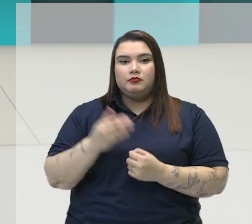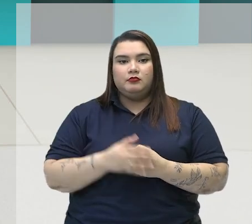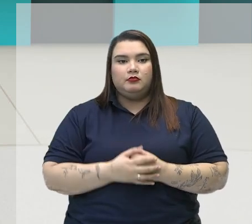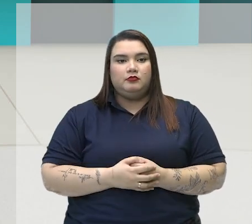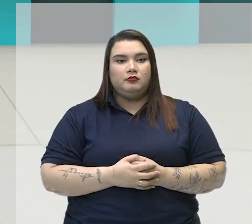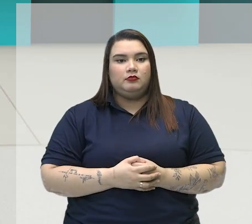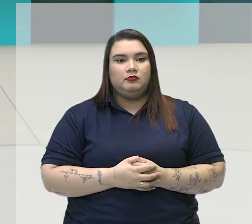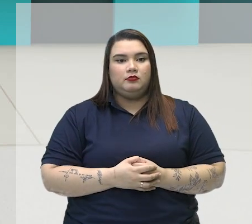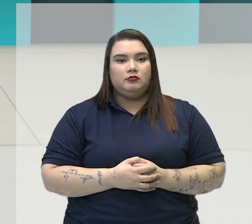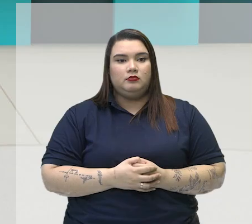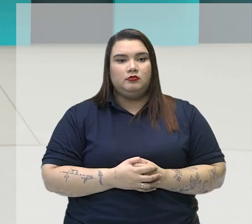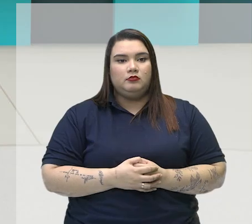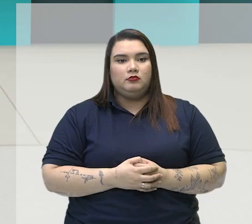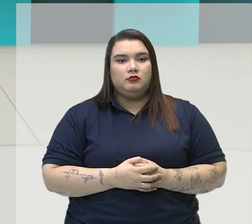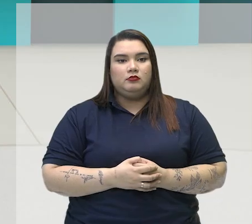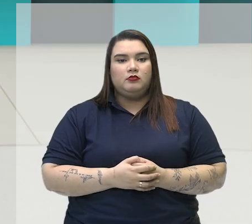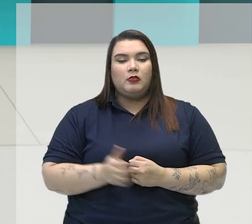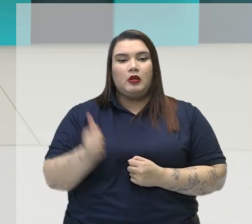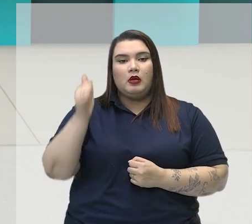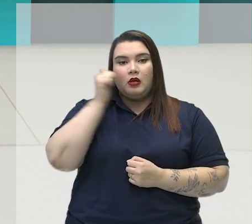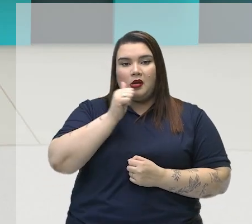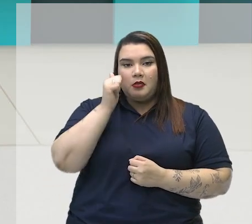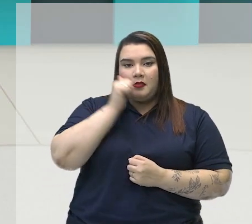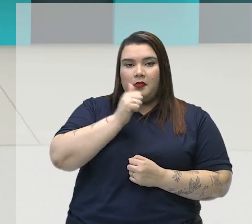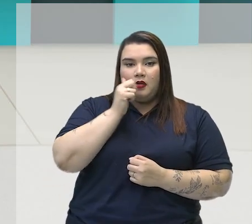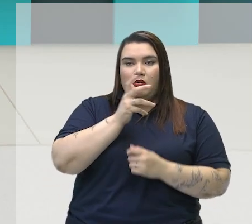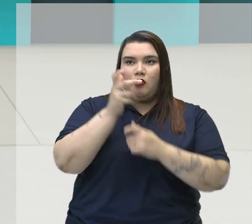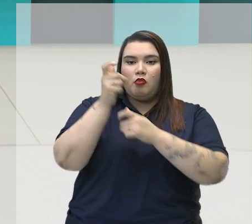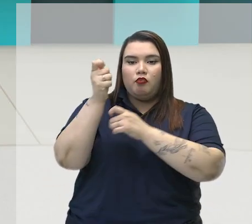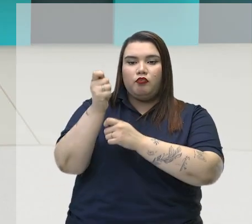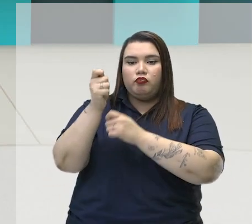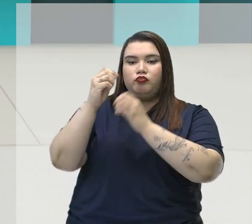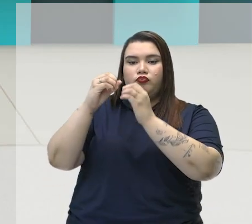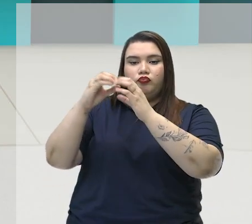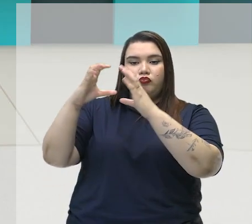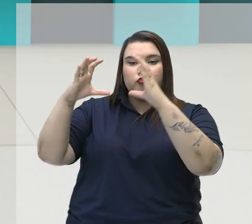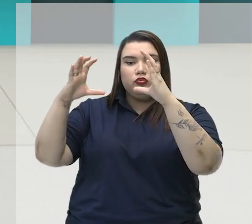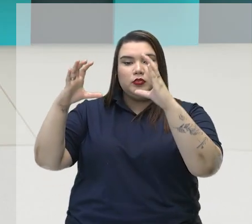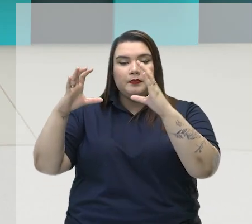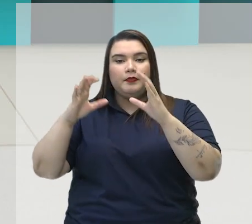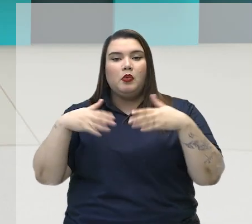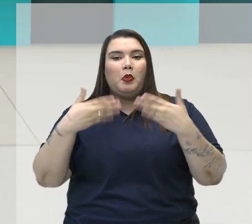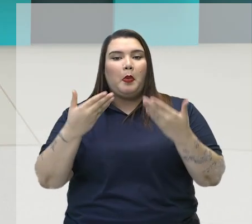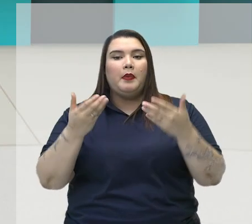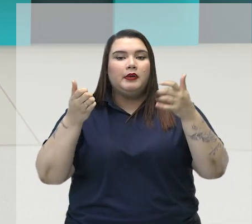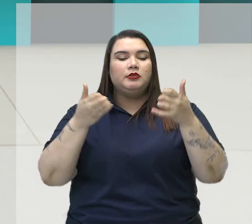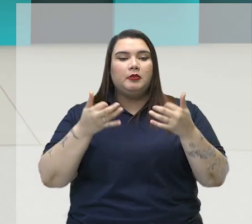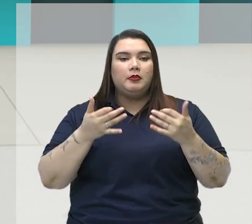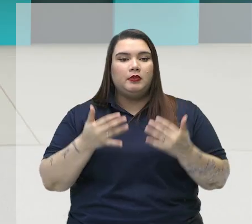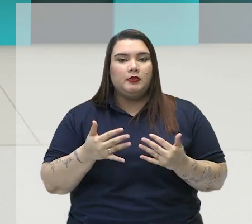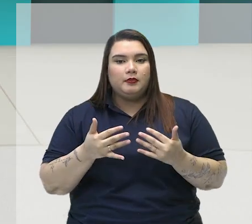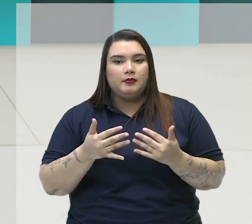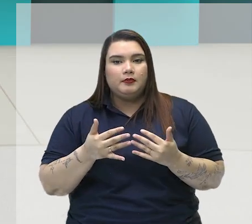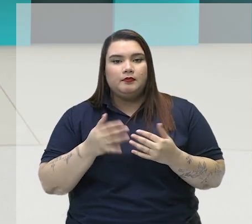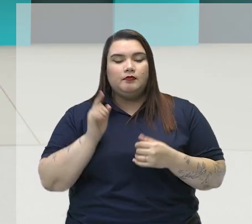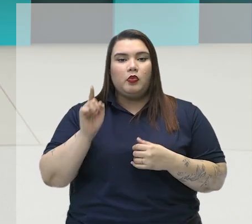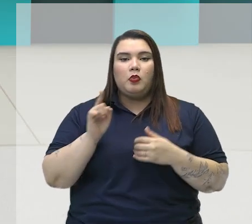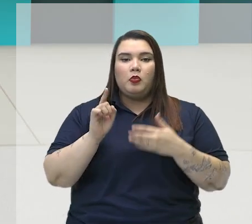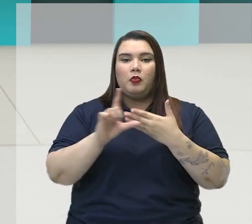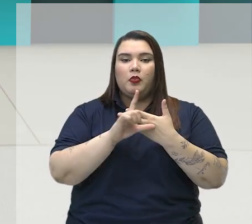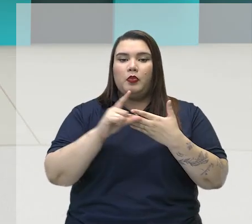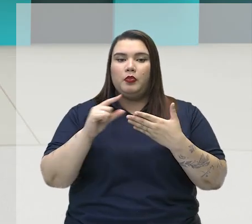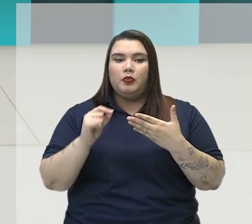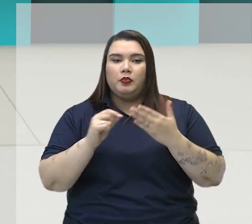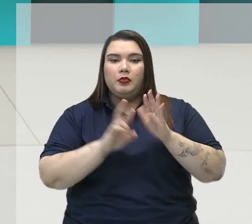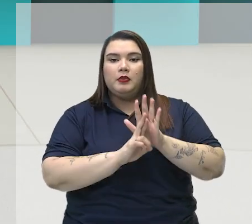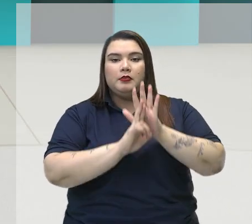with Balloon, é a menina com balão. Qual é a mensagem social que o Banksy